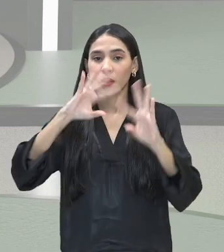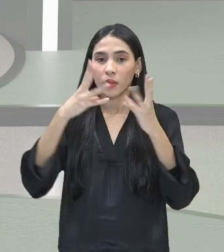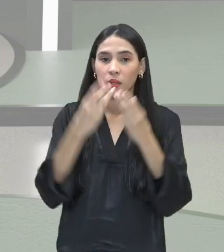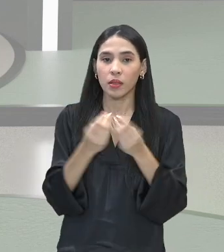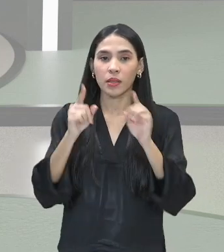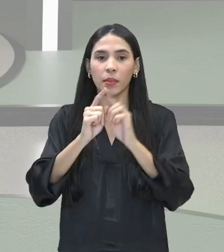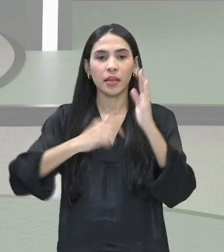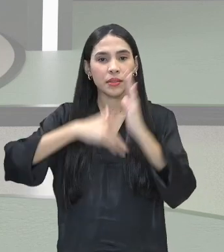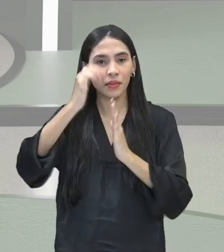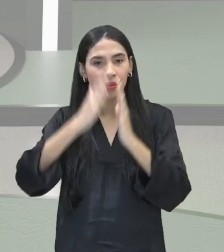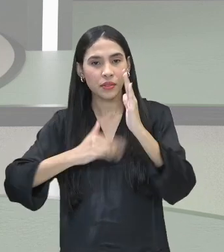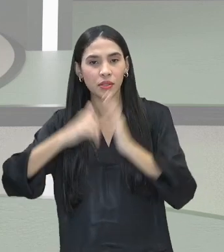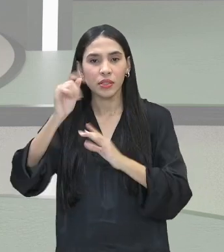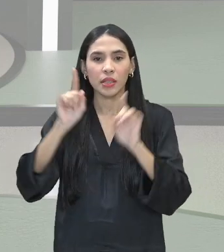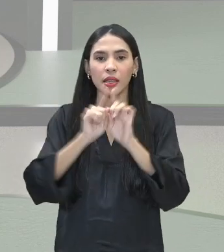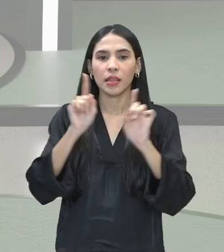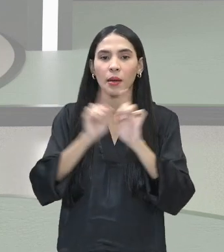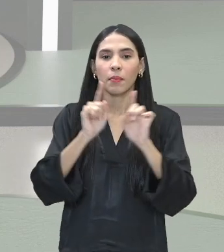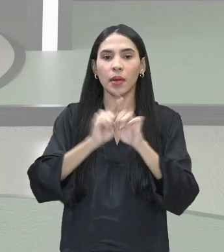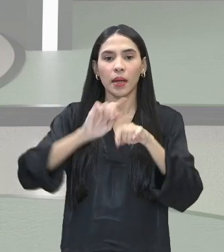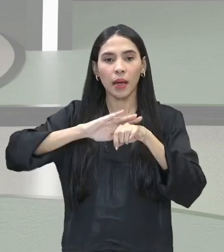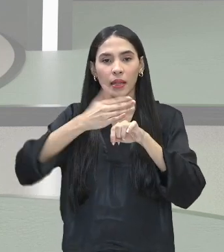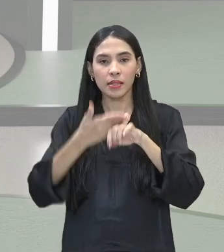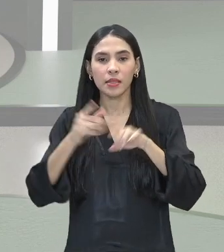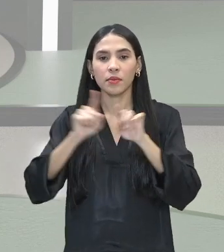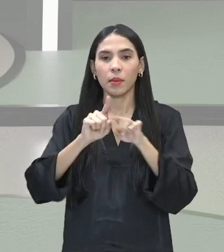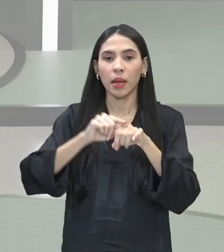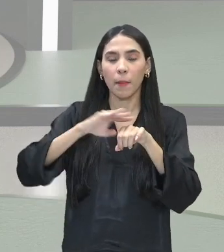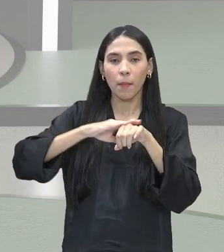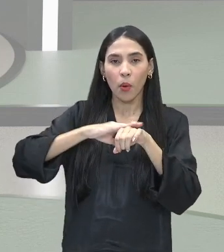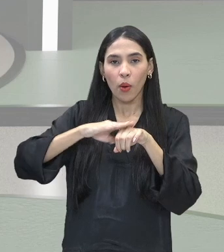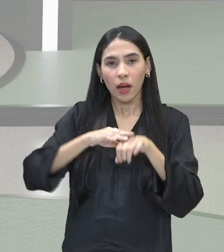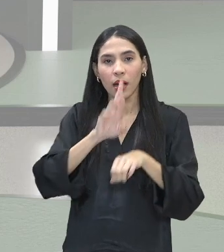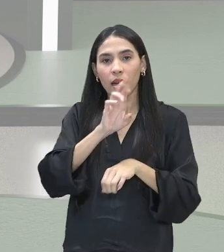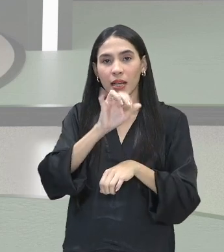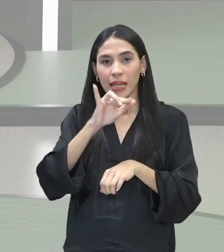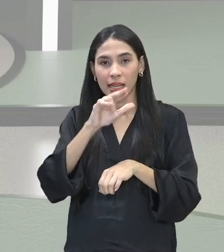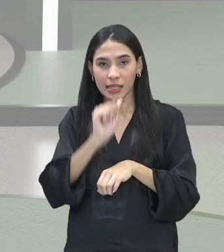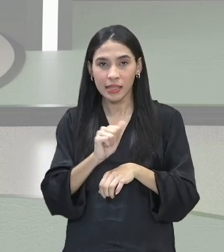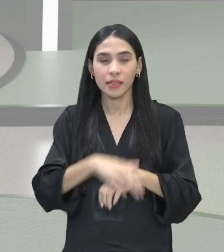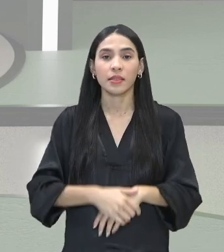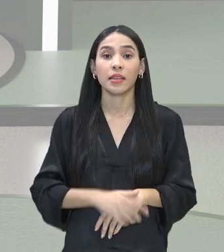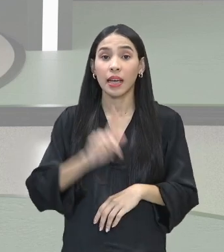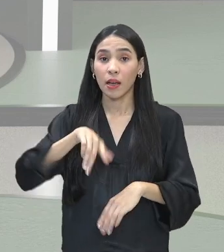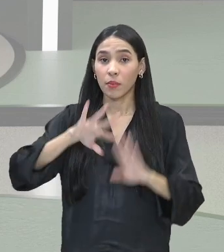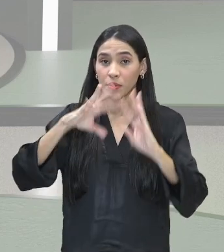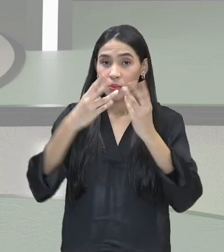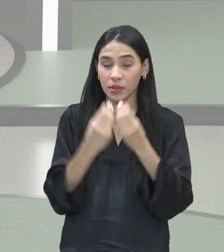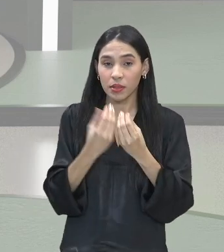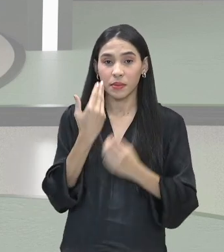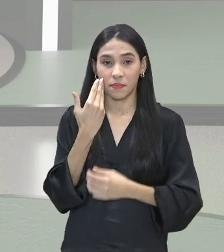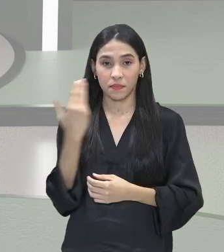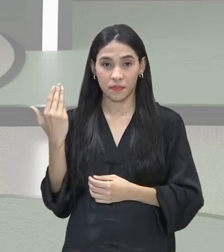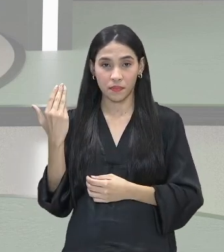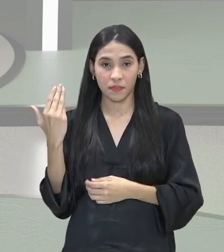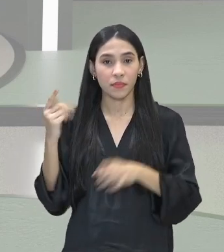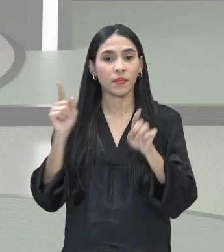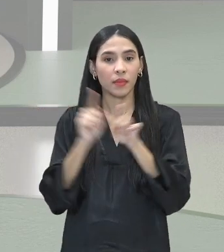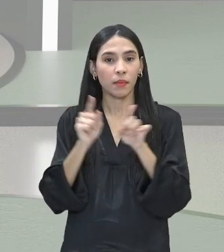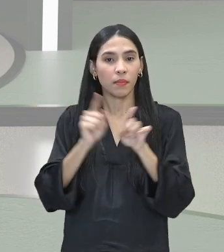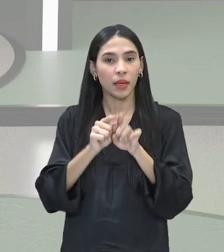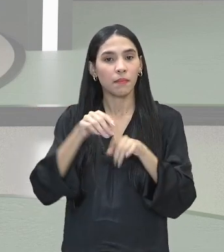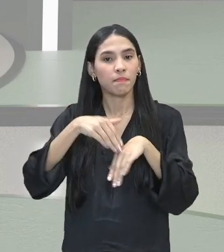vernizes, tintas, lacas, adesivos, borrachas e resinas, que é esse composto aqui. Ele é comumente